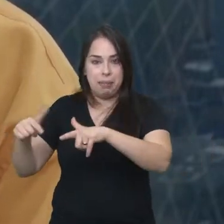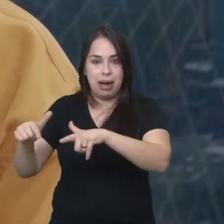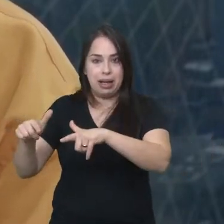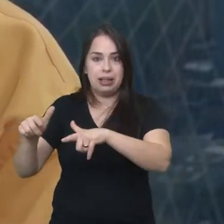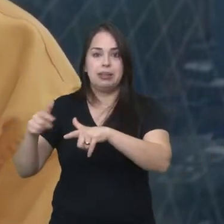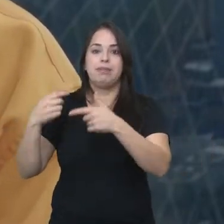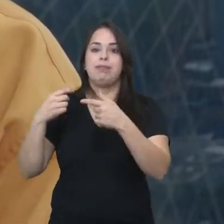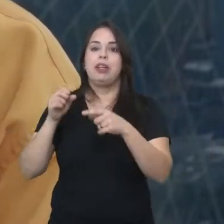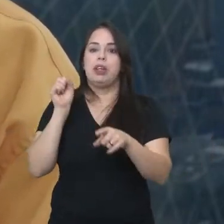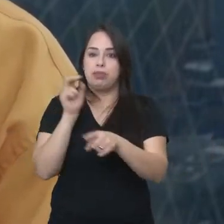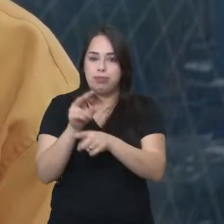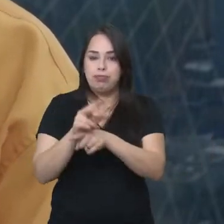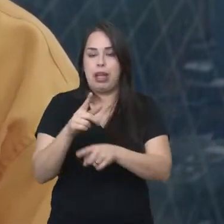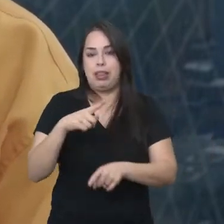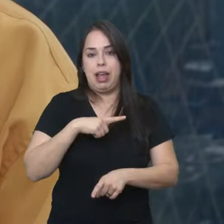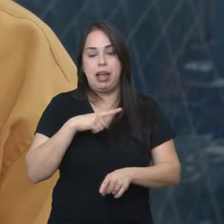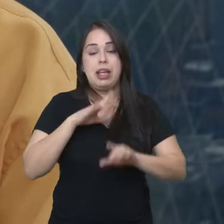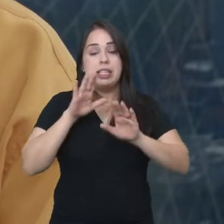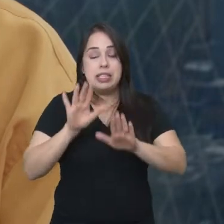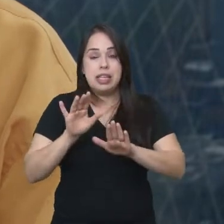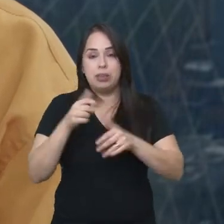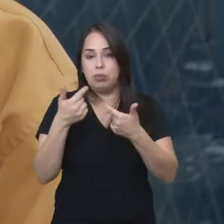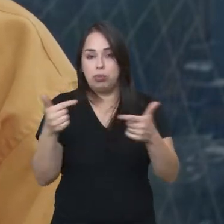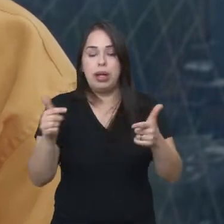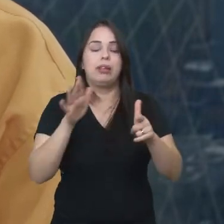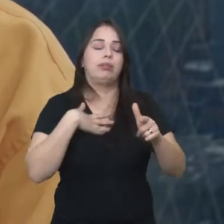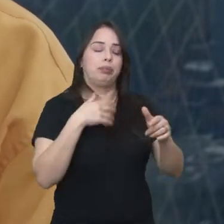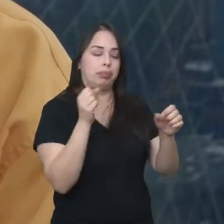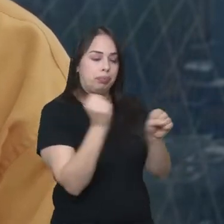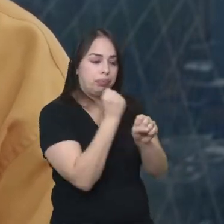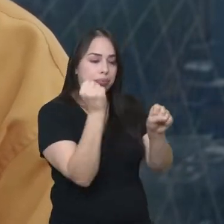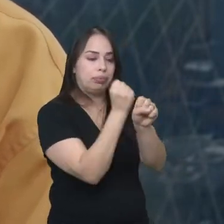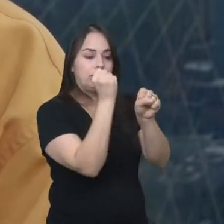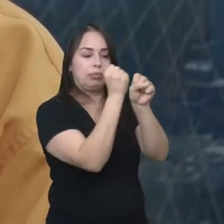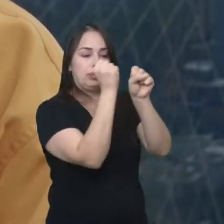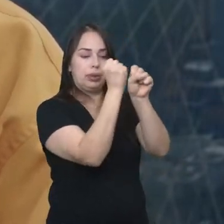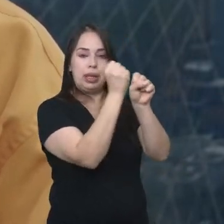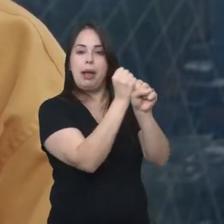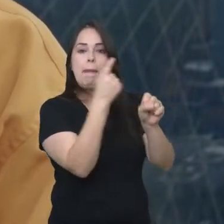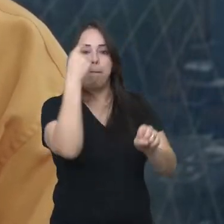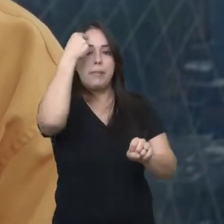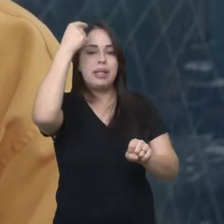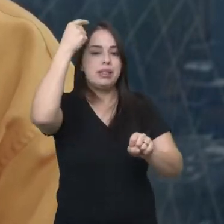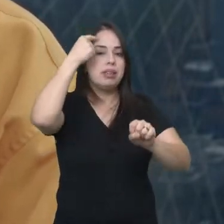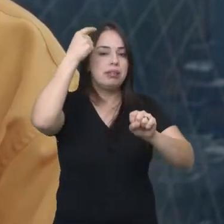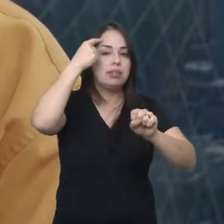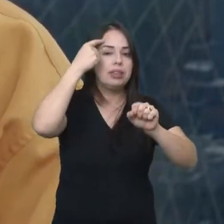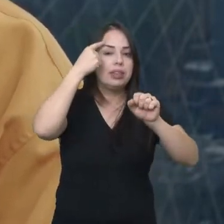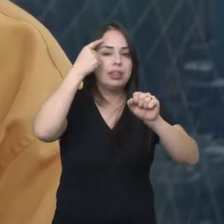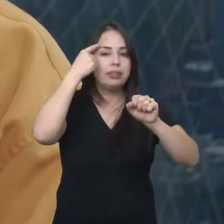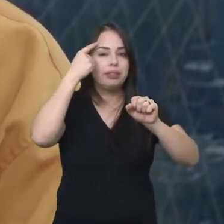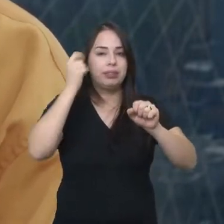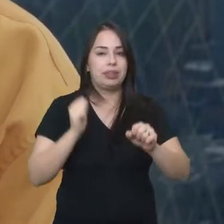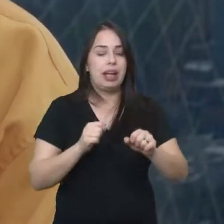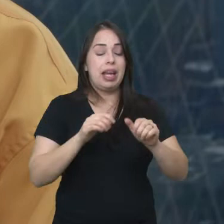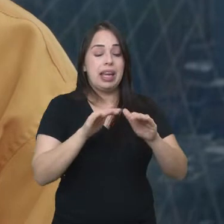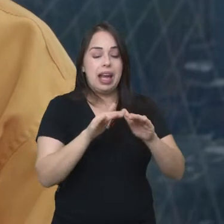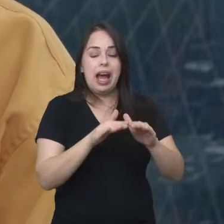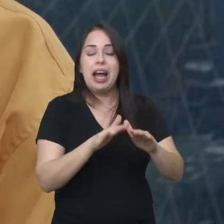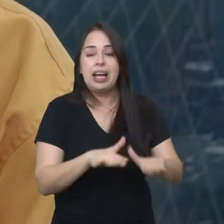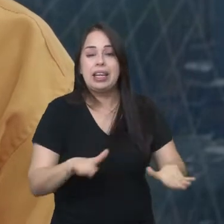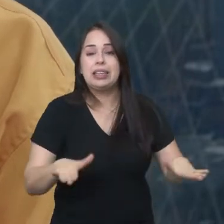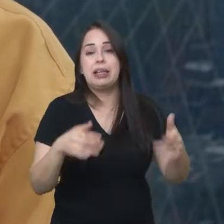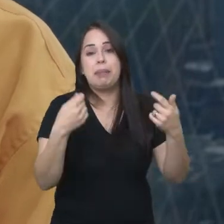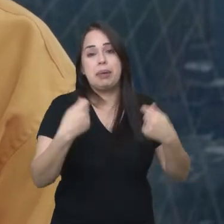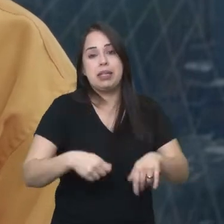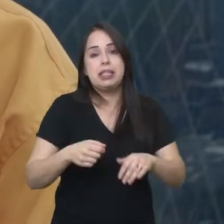precisa-se construir novas creches, pensando para que toda essa questão de que criança que ainda depende, né,